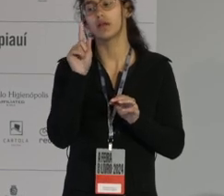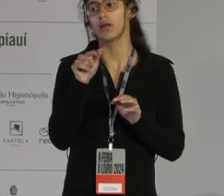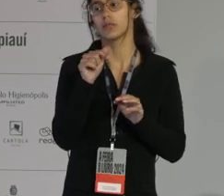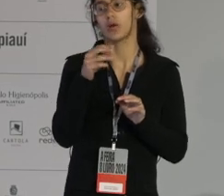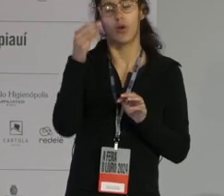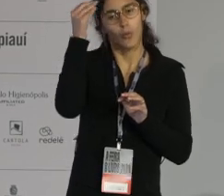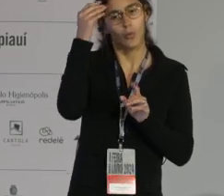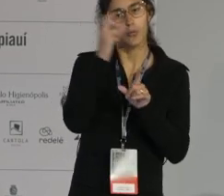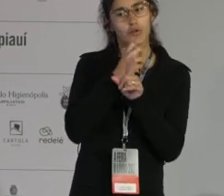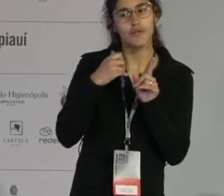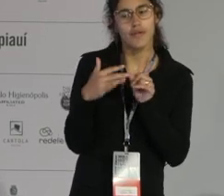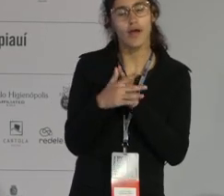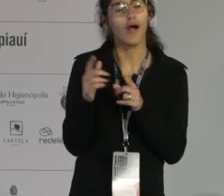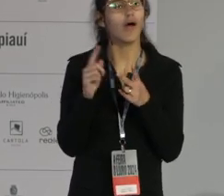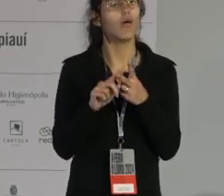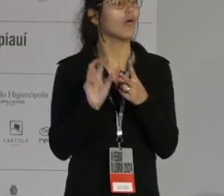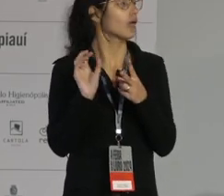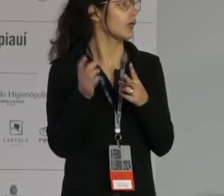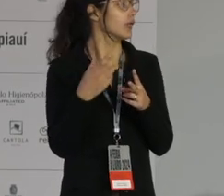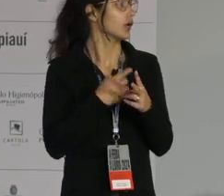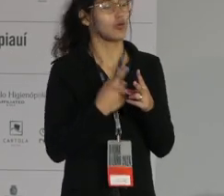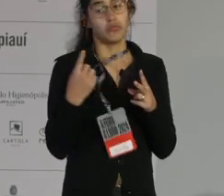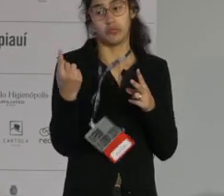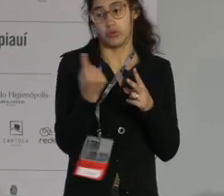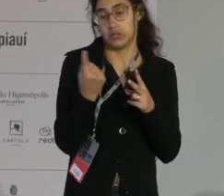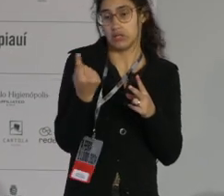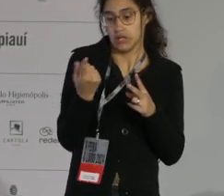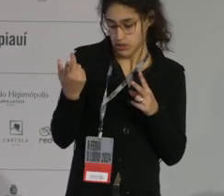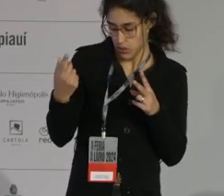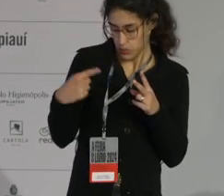culpa social ou só pela solidão,